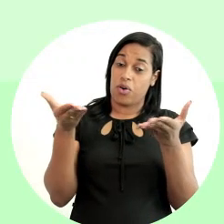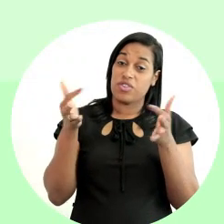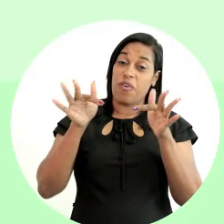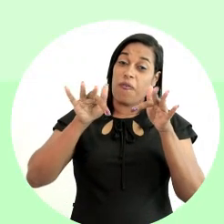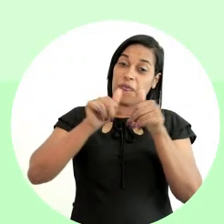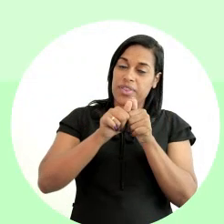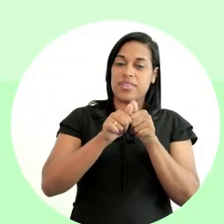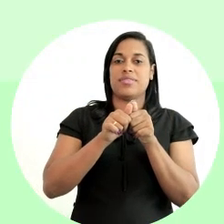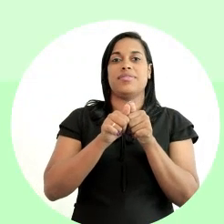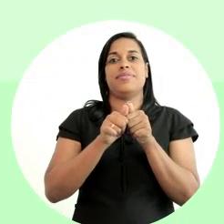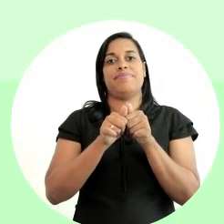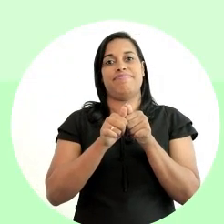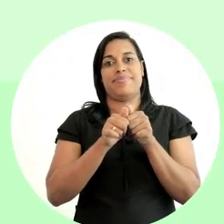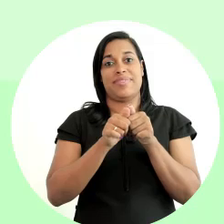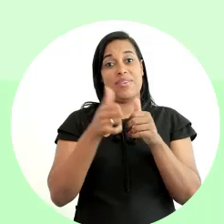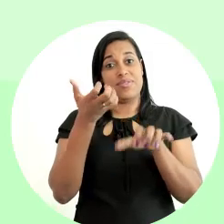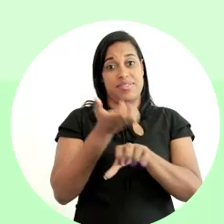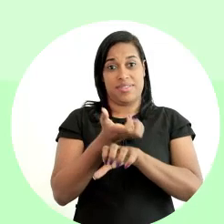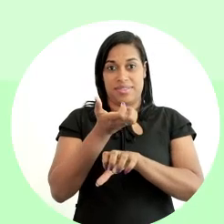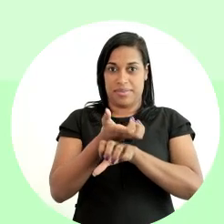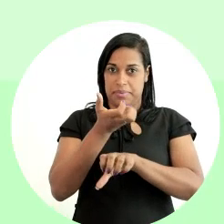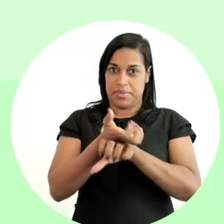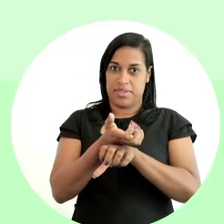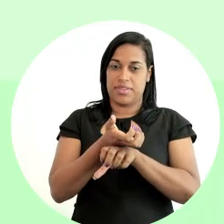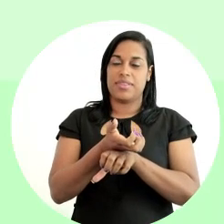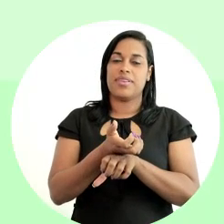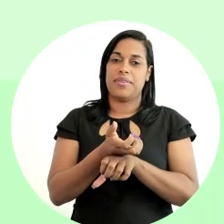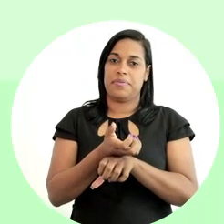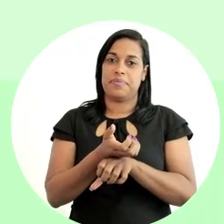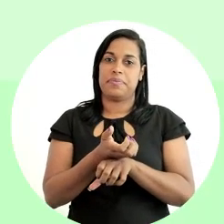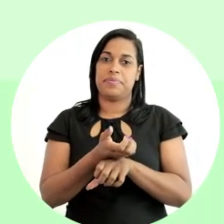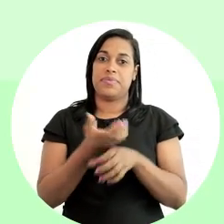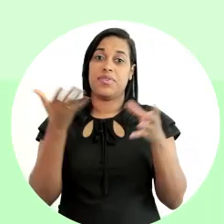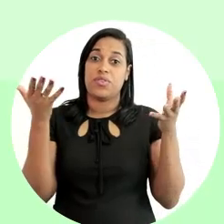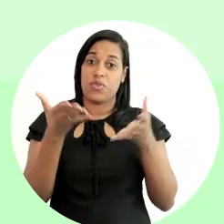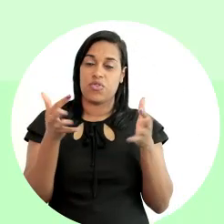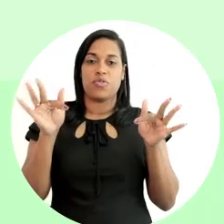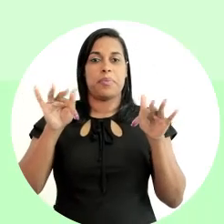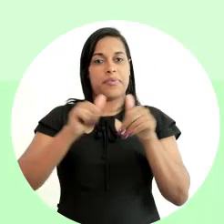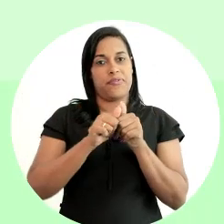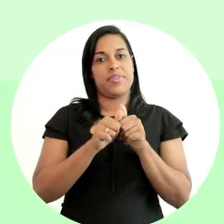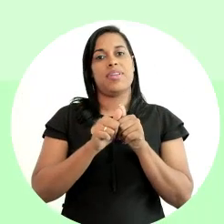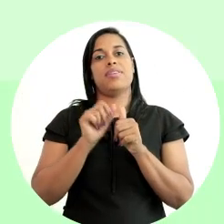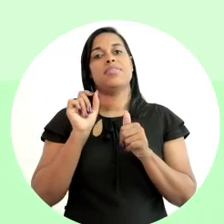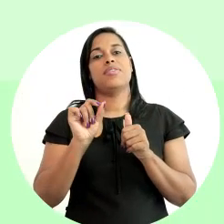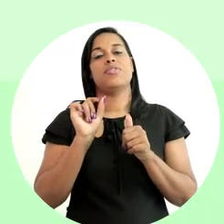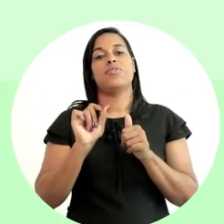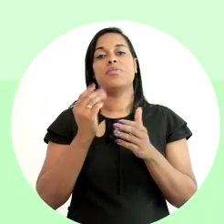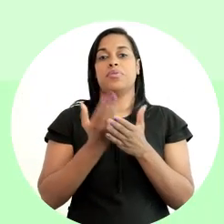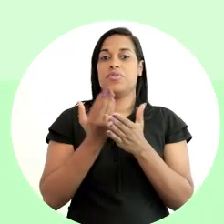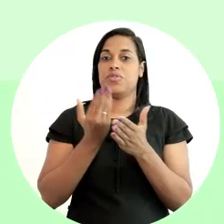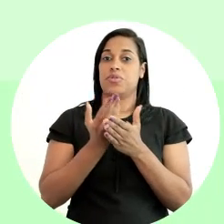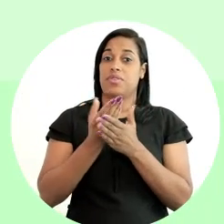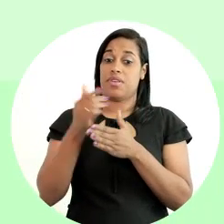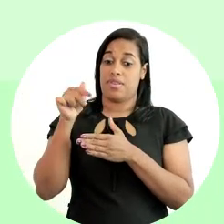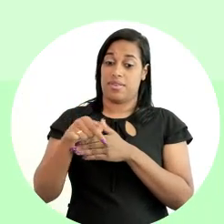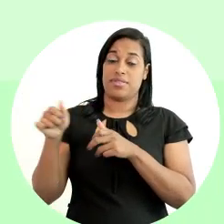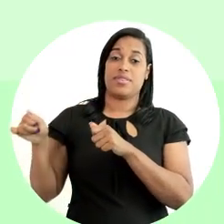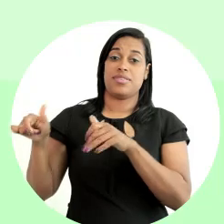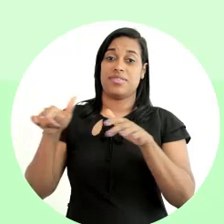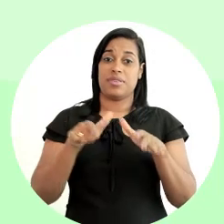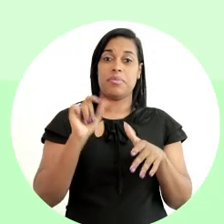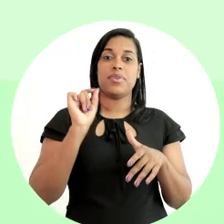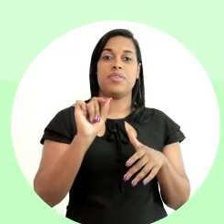Estamos chegando ao fim da nossa disciplina e, para concluirmos, nós vamos trabalhar nesta